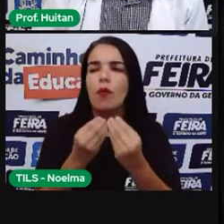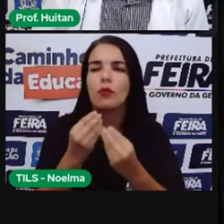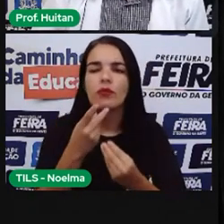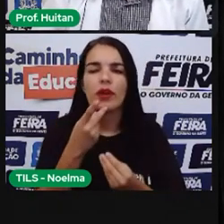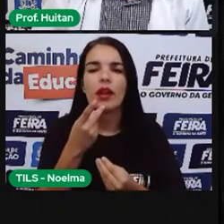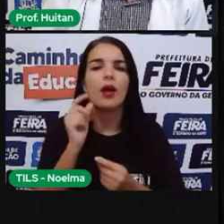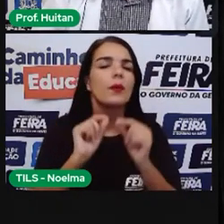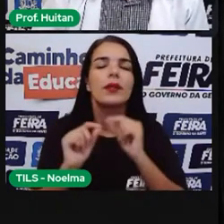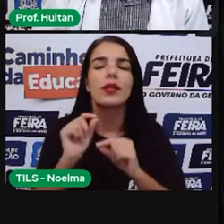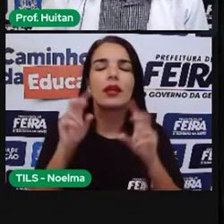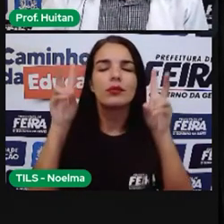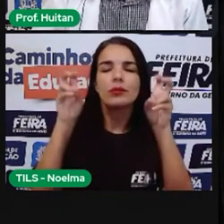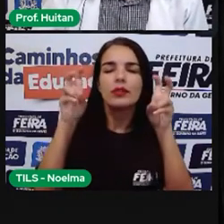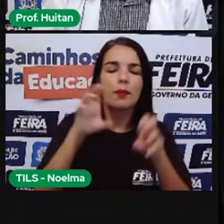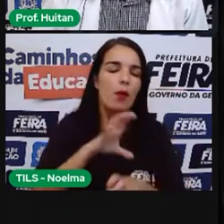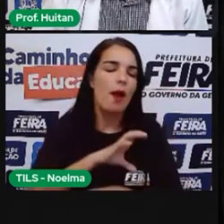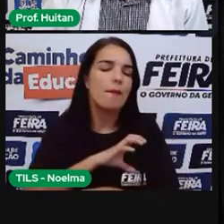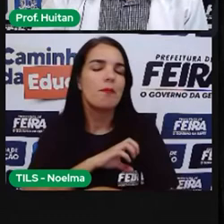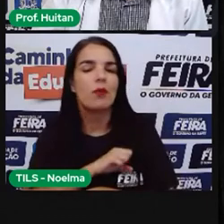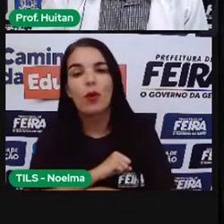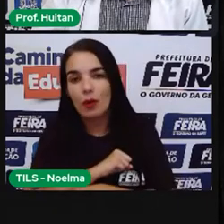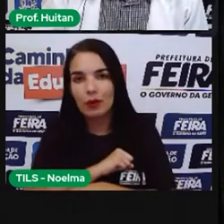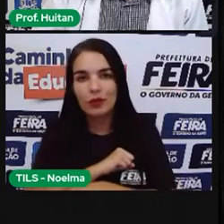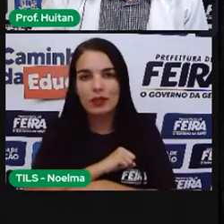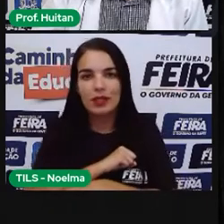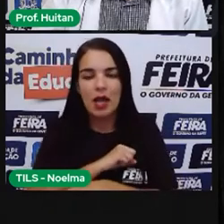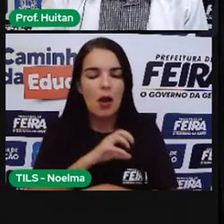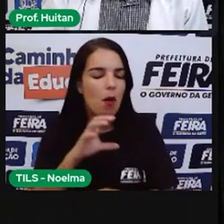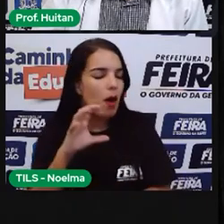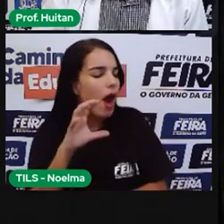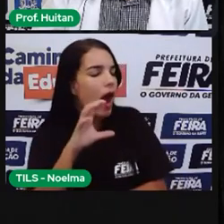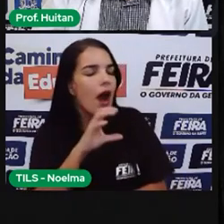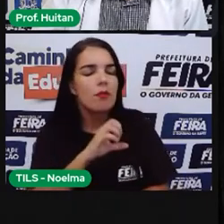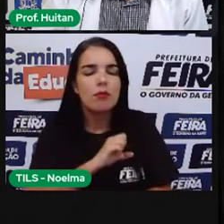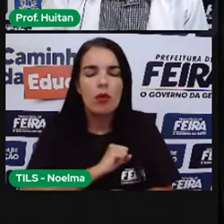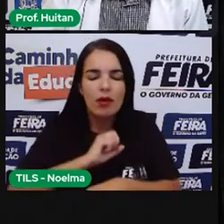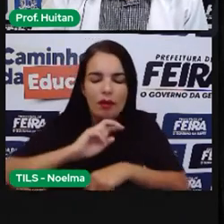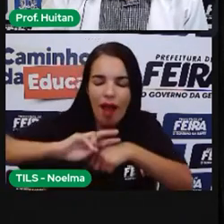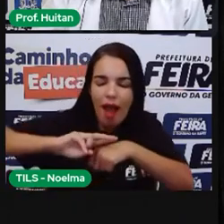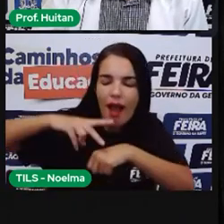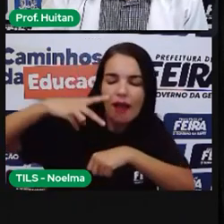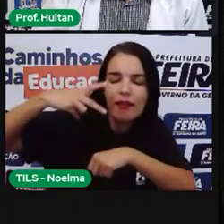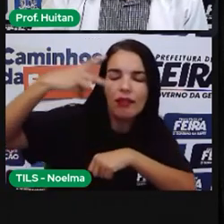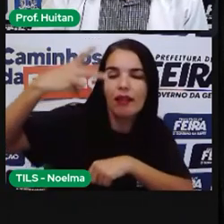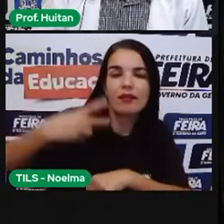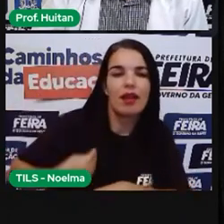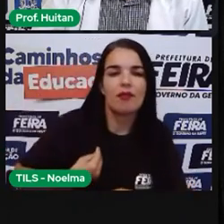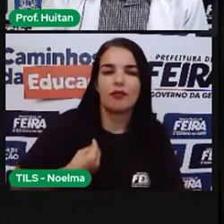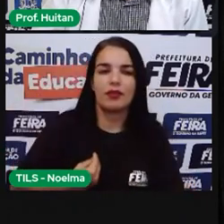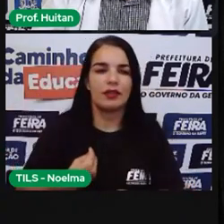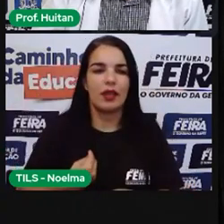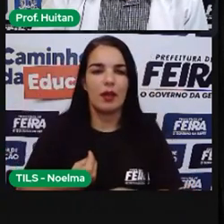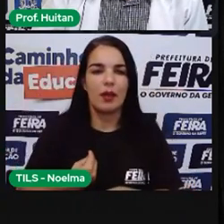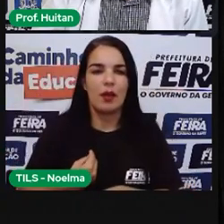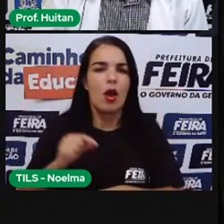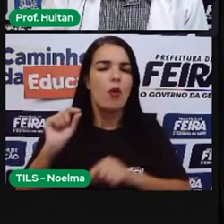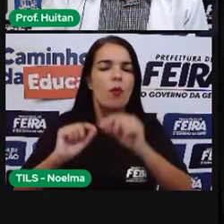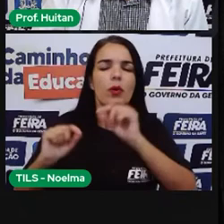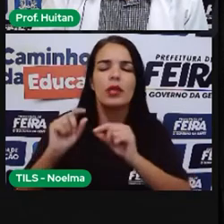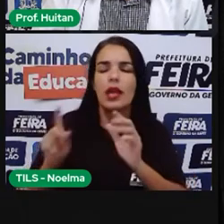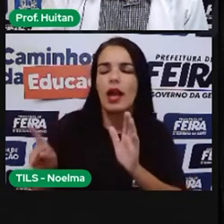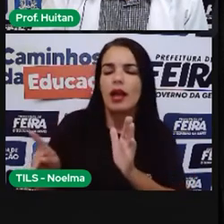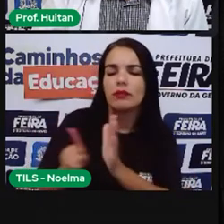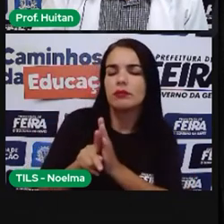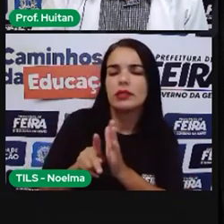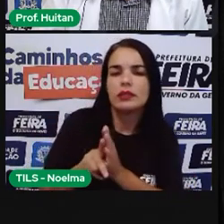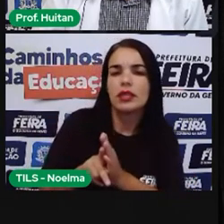é? Um amor incondicional, um amor que vai além da vida. O eu lírico da música, ou